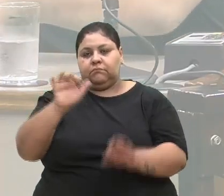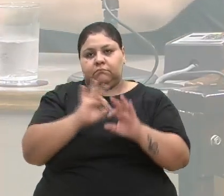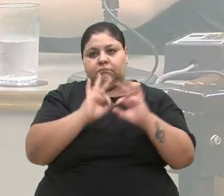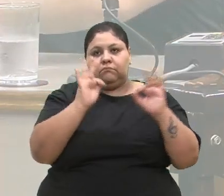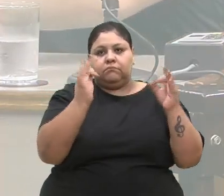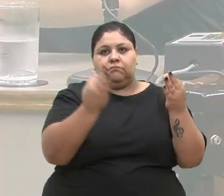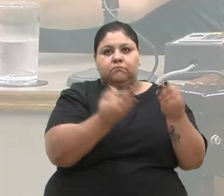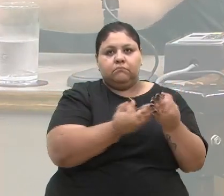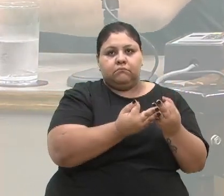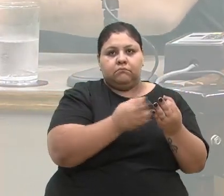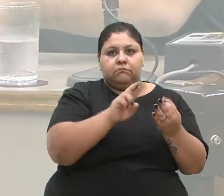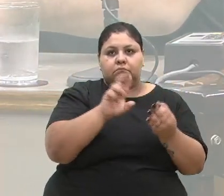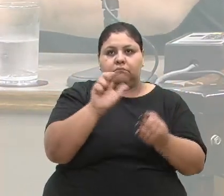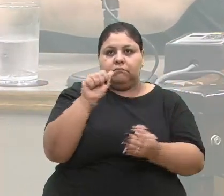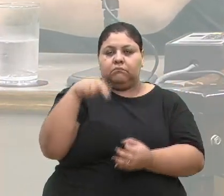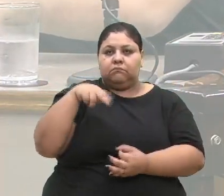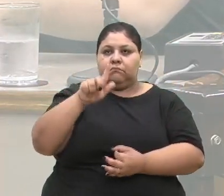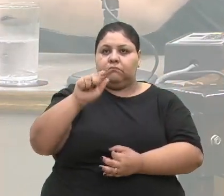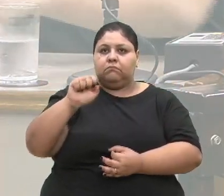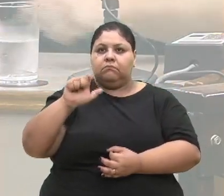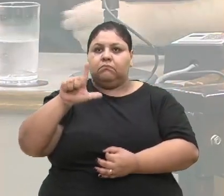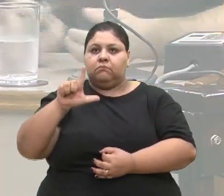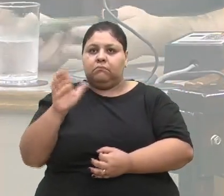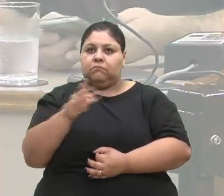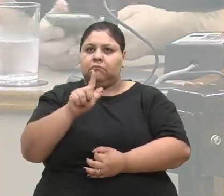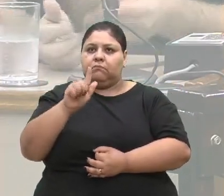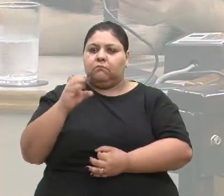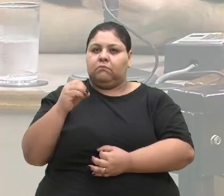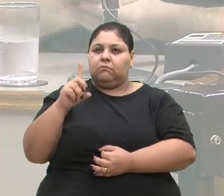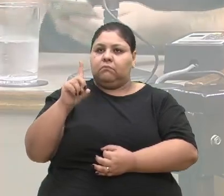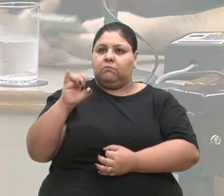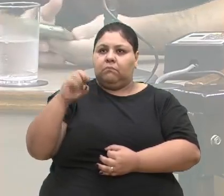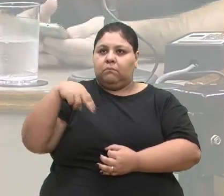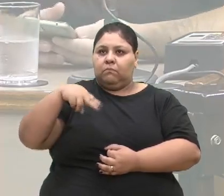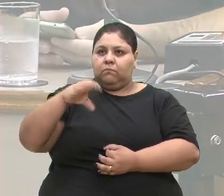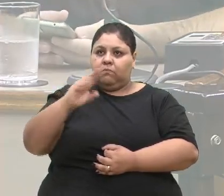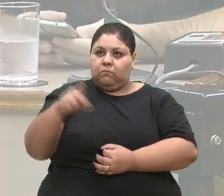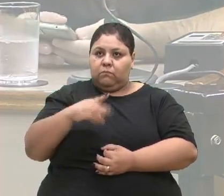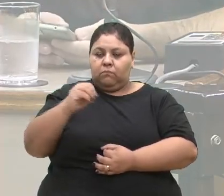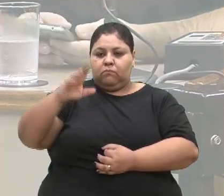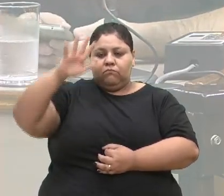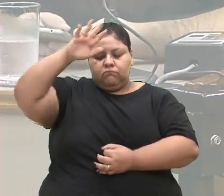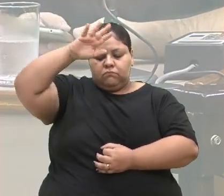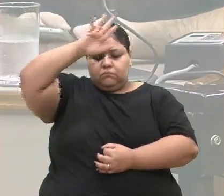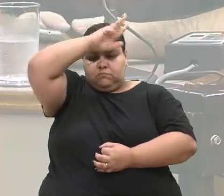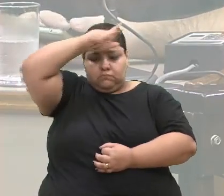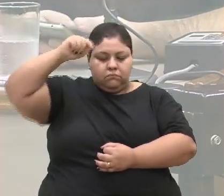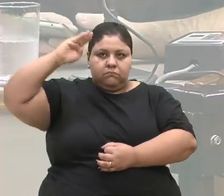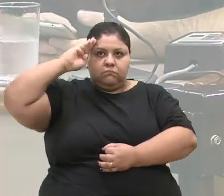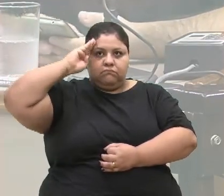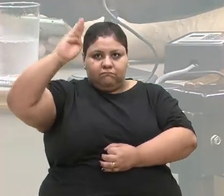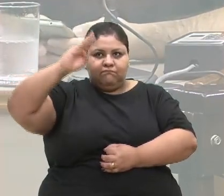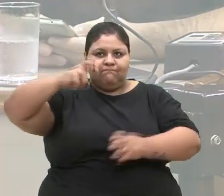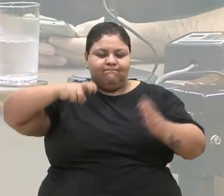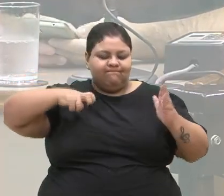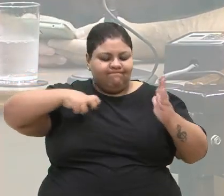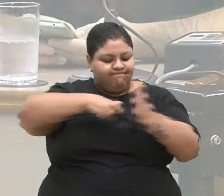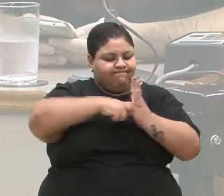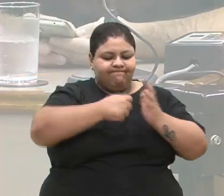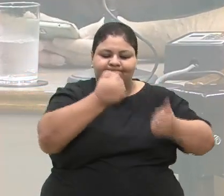familiares do Rangel Elisandro Godinho, guarda municipal que tragicamente se envolveu num acidente de